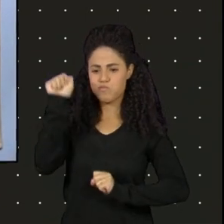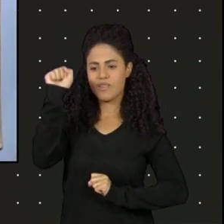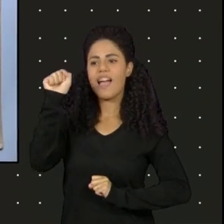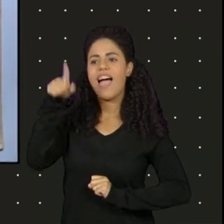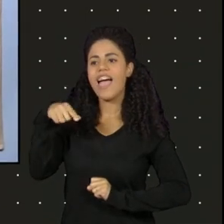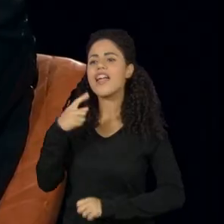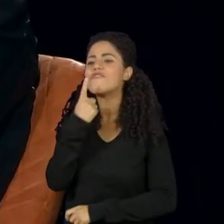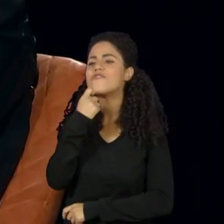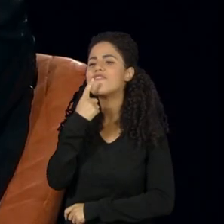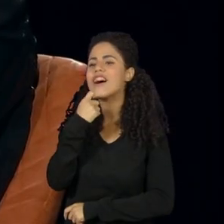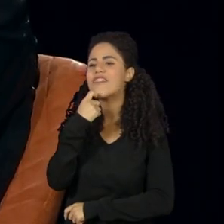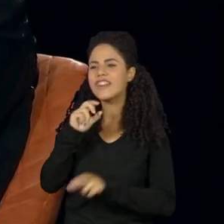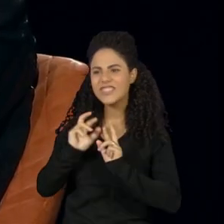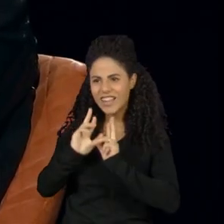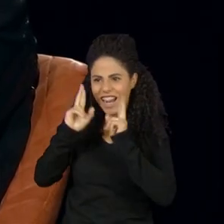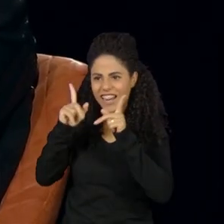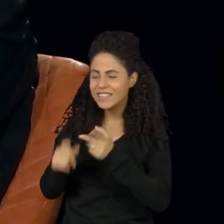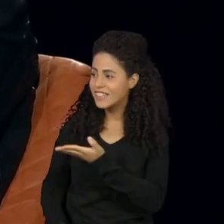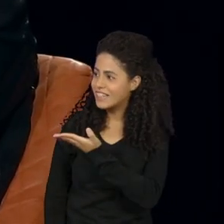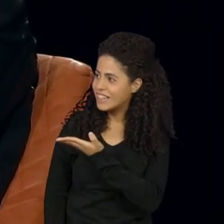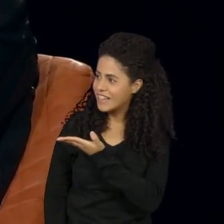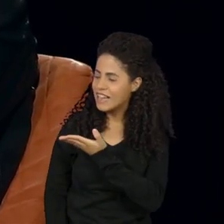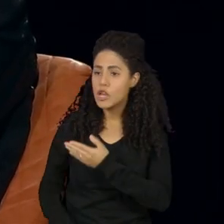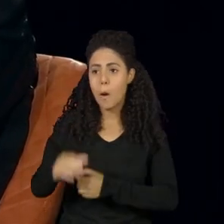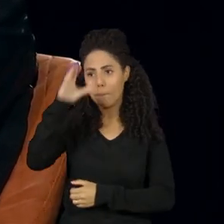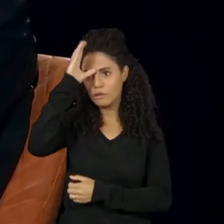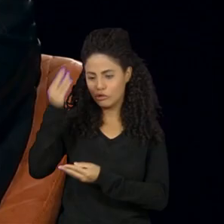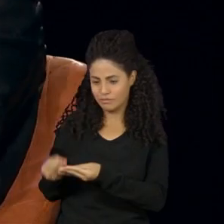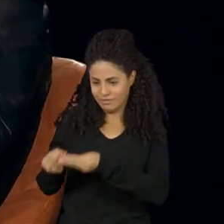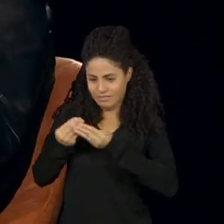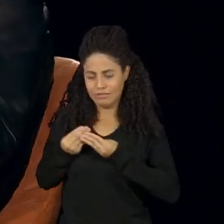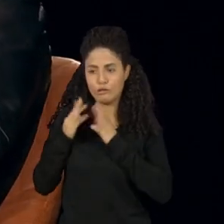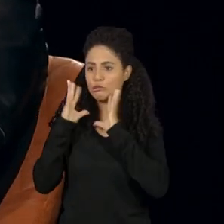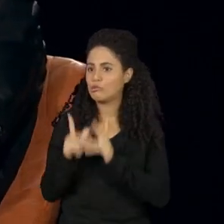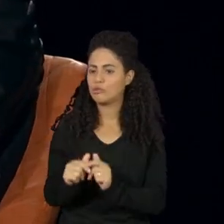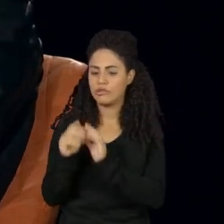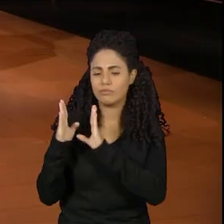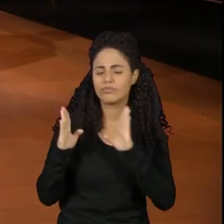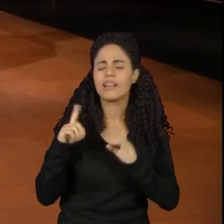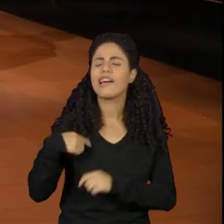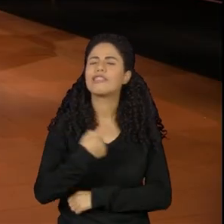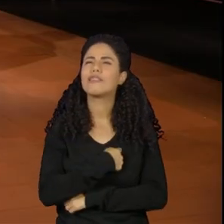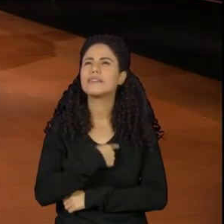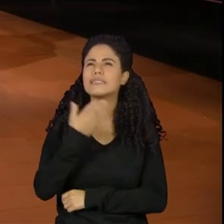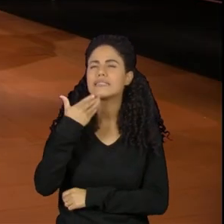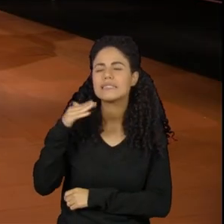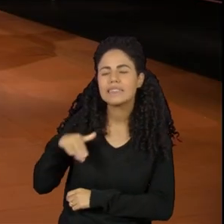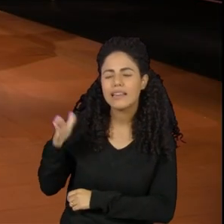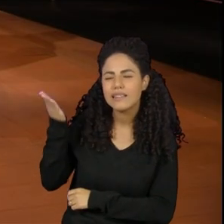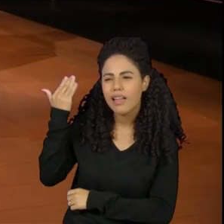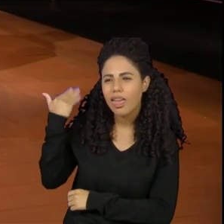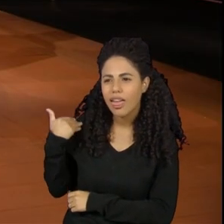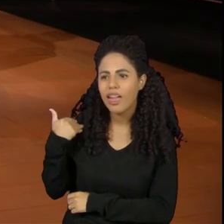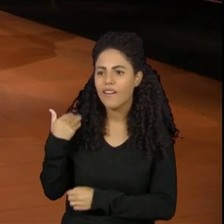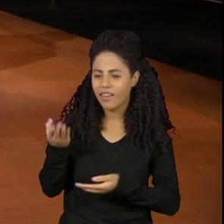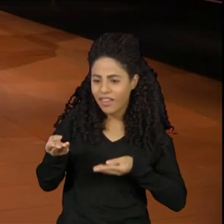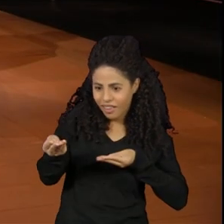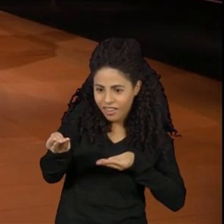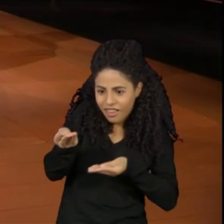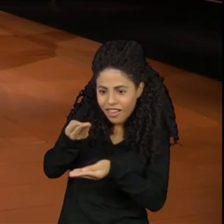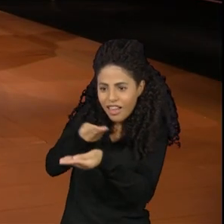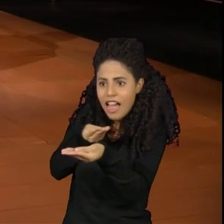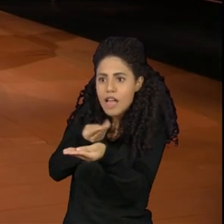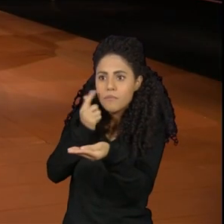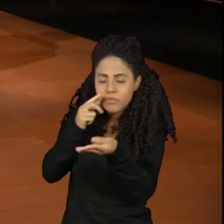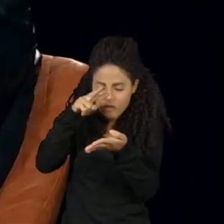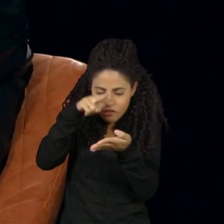Oh, que barato. Esse meu tio me deu a coleção toda também. Porque a gente, quando era criança, a gente trocava gibi, né? Uhum. Então, a gente pegava